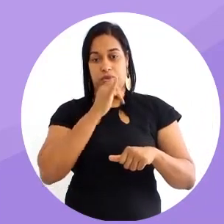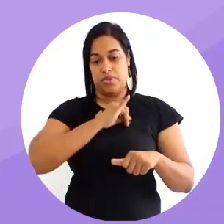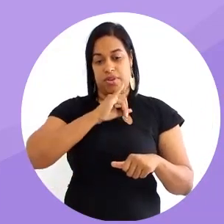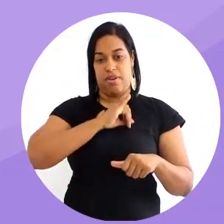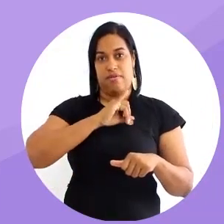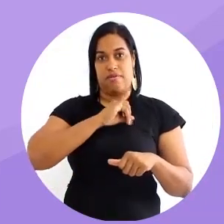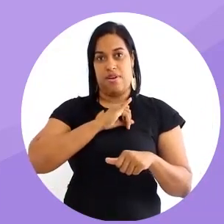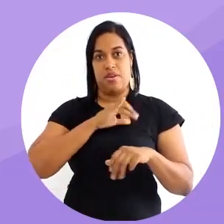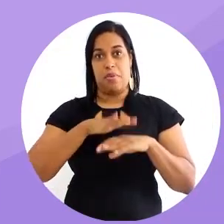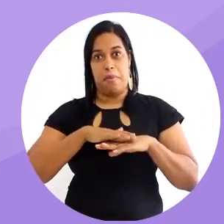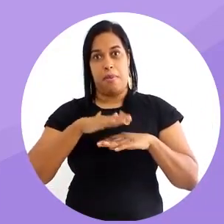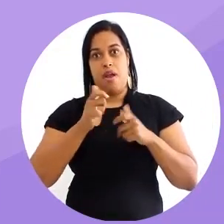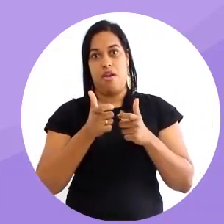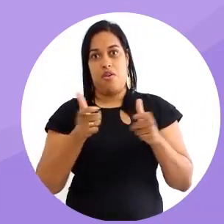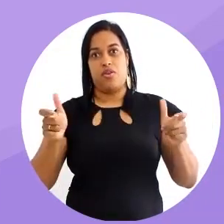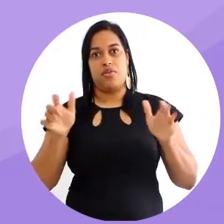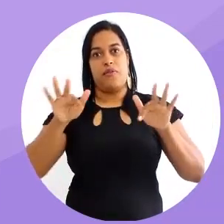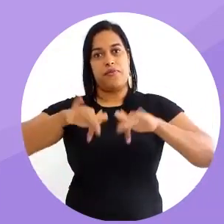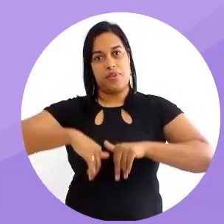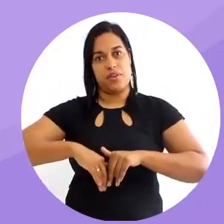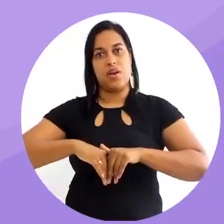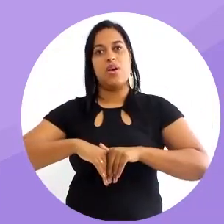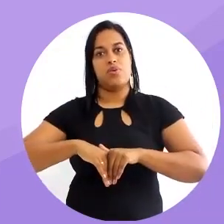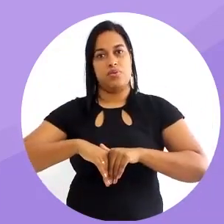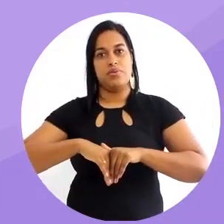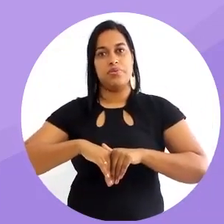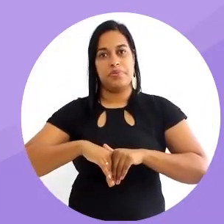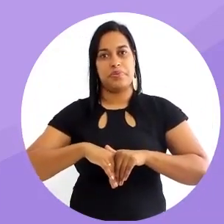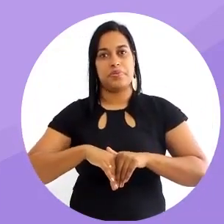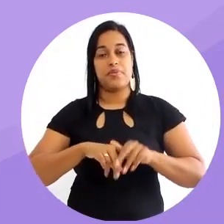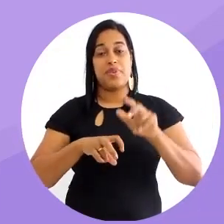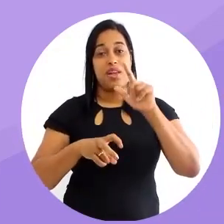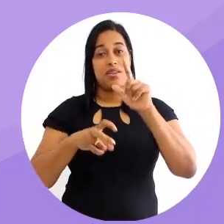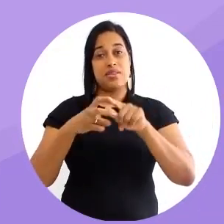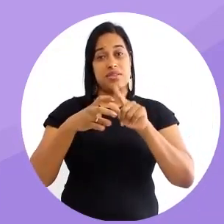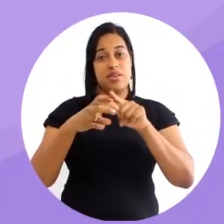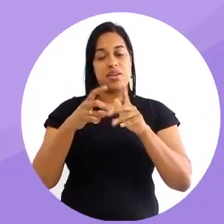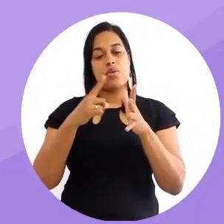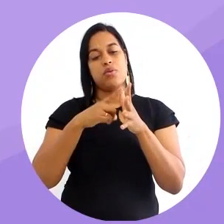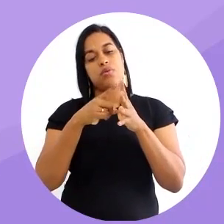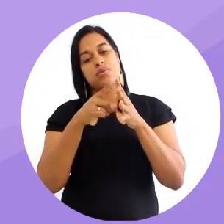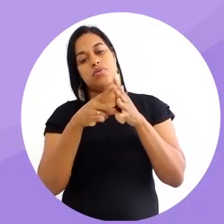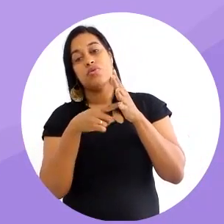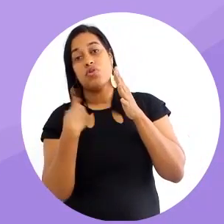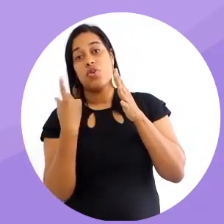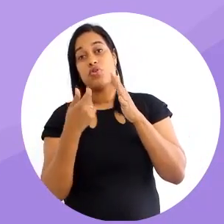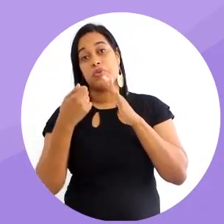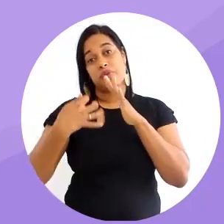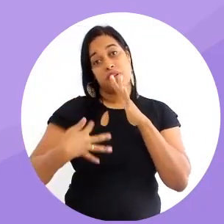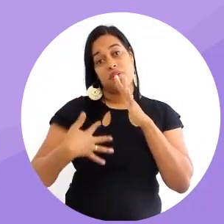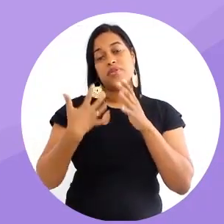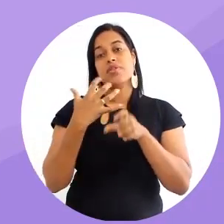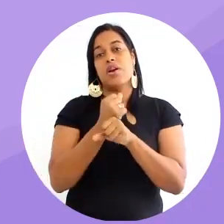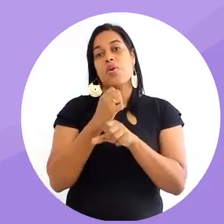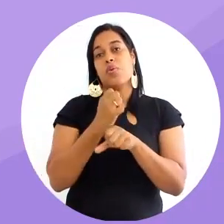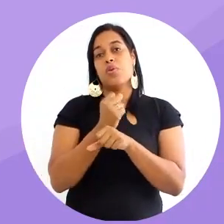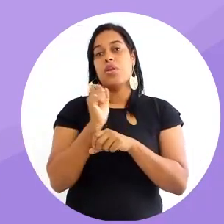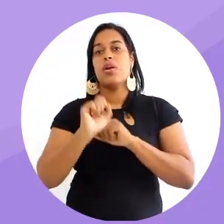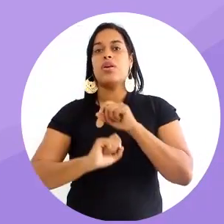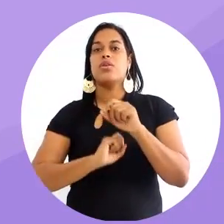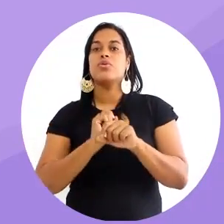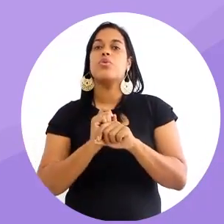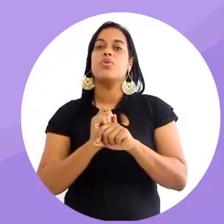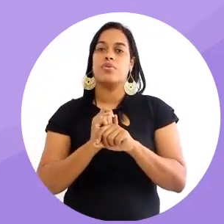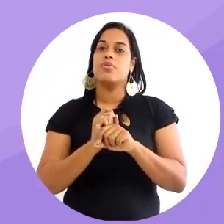entre as manutenções, maior será o custo final. Então, com relação nesses cinco pontos que nós acabamos de falar, é que será calculado